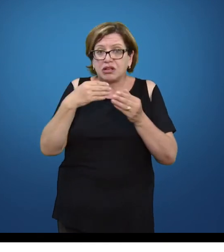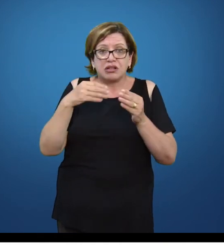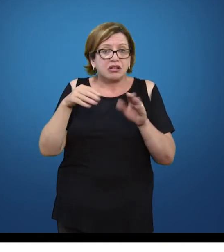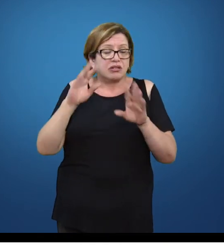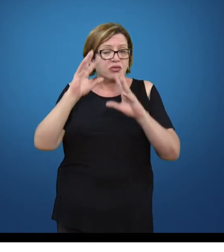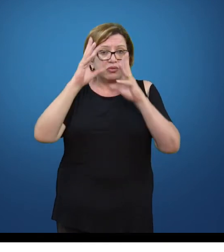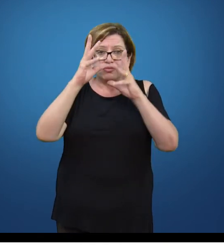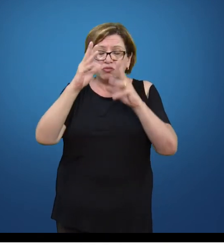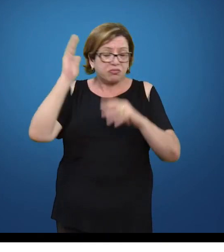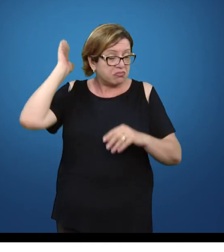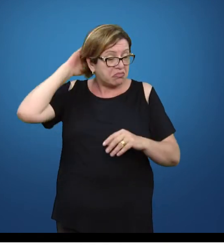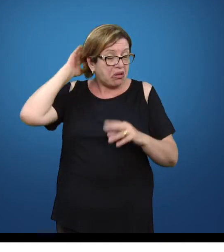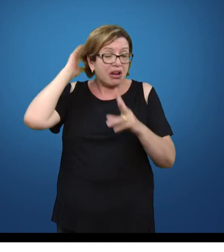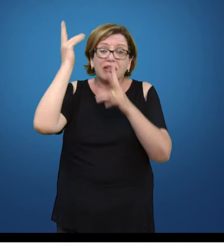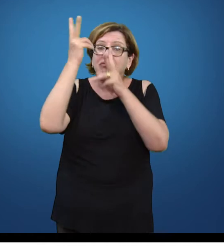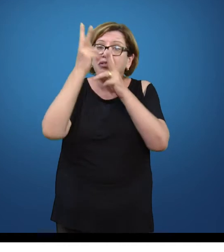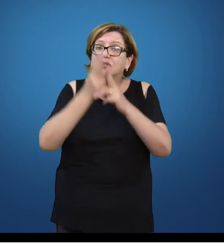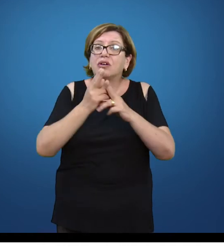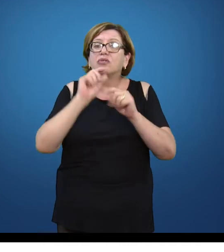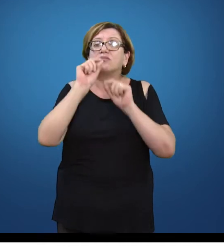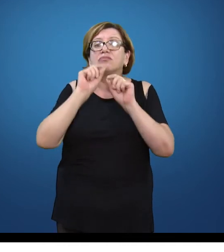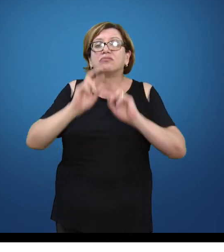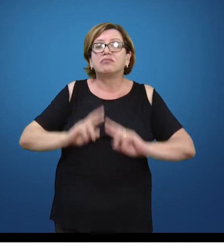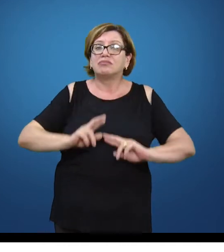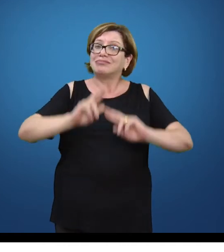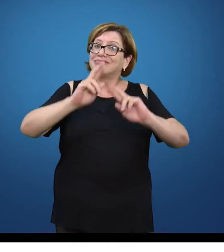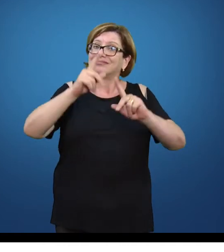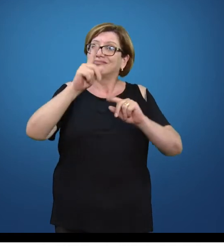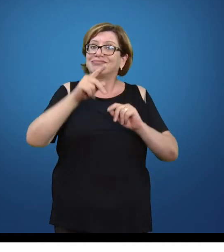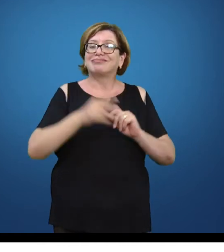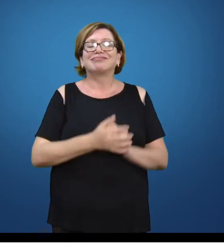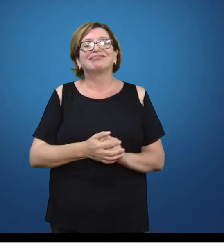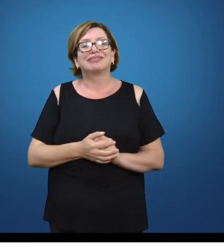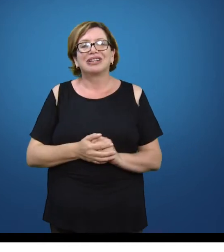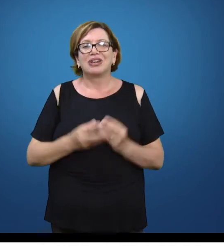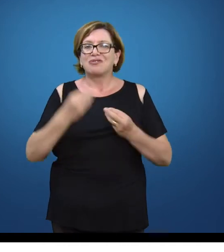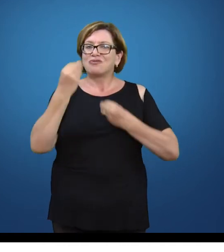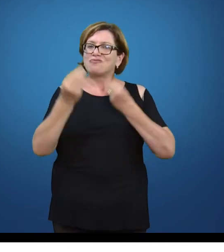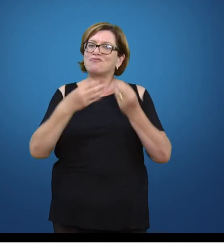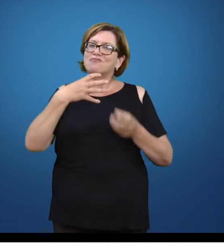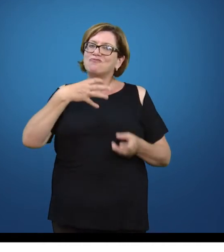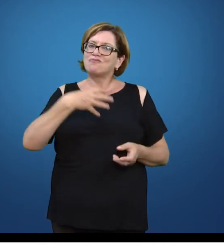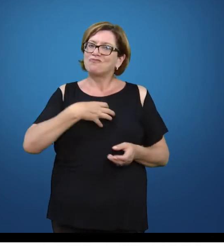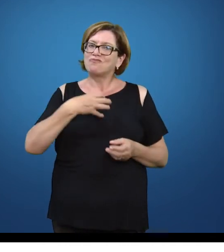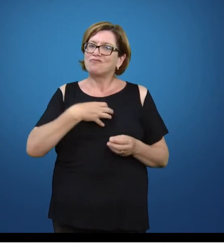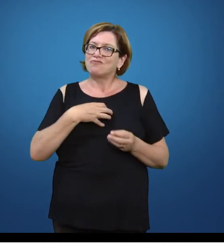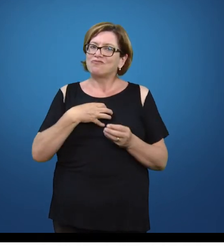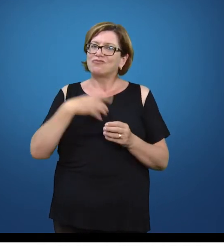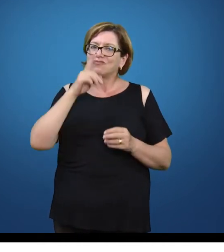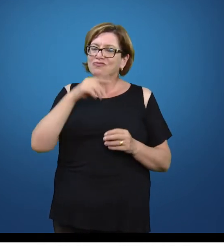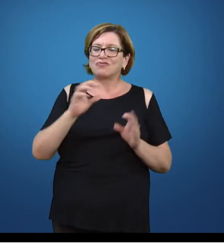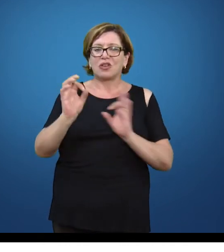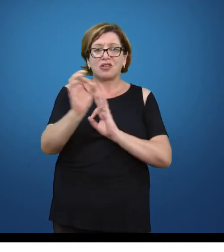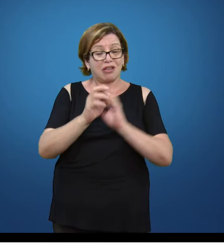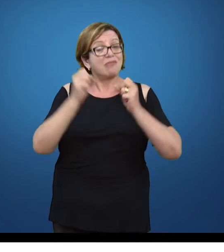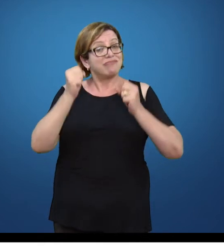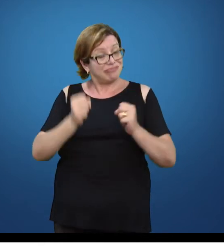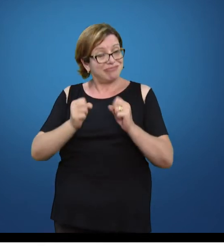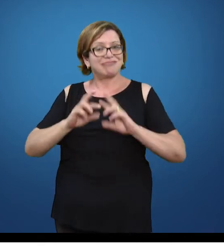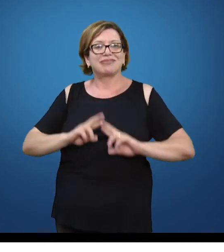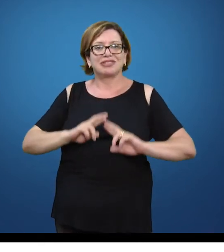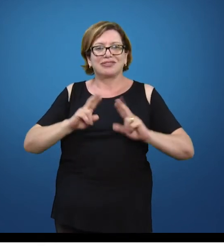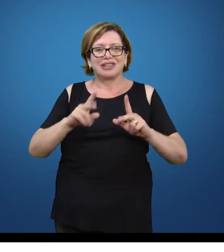Pará. Às vezes, o que diferencia, por exemplo, é a maneira como eles organizam, por exemplo,